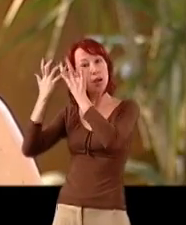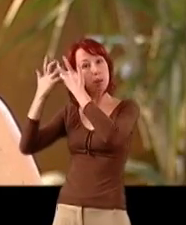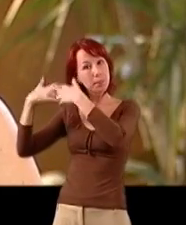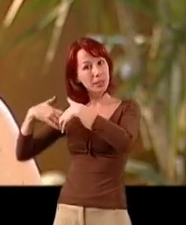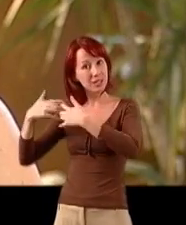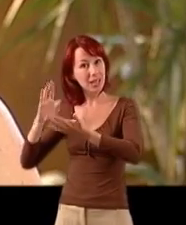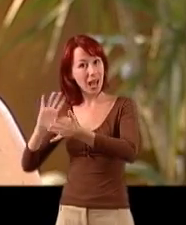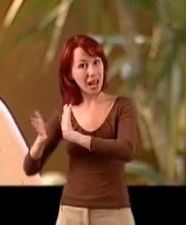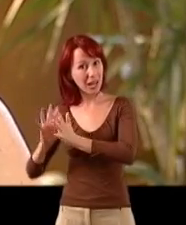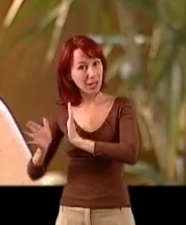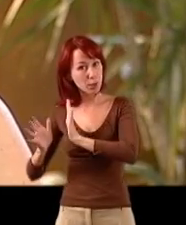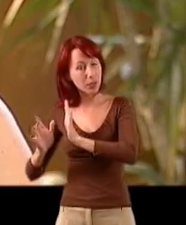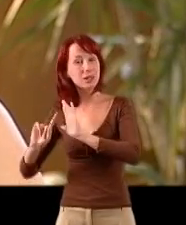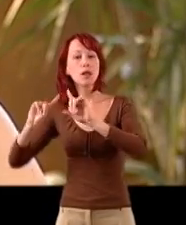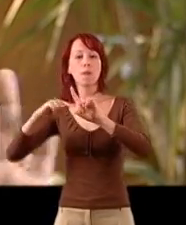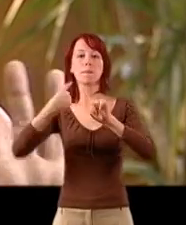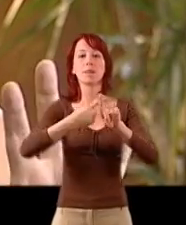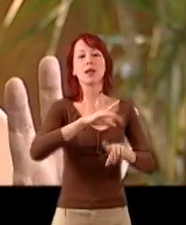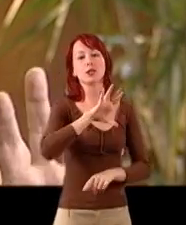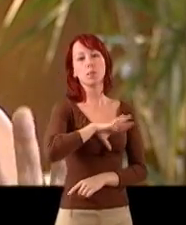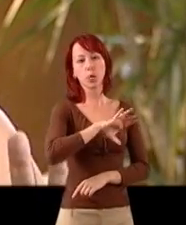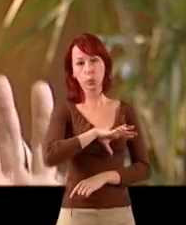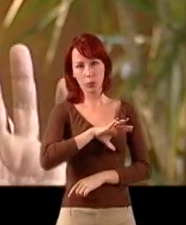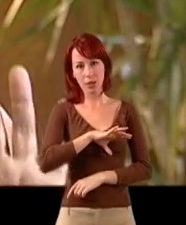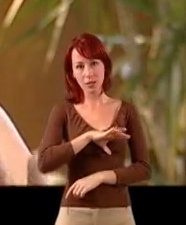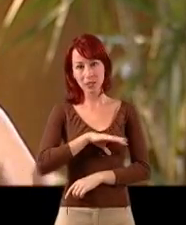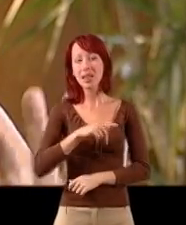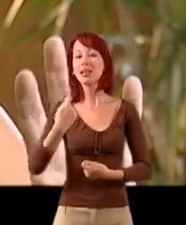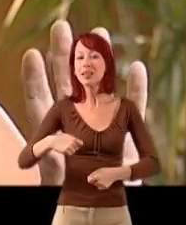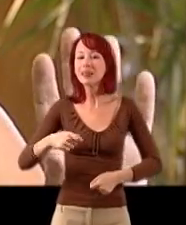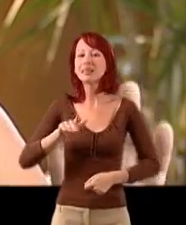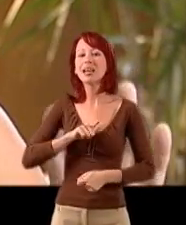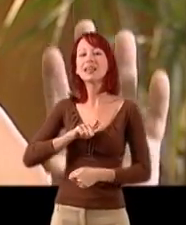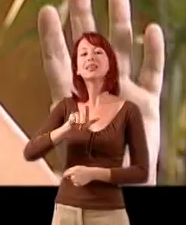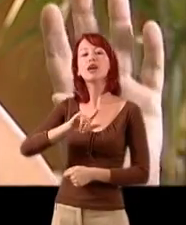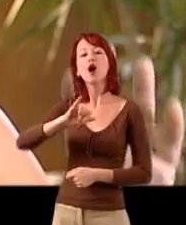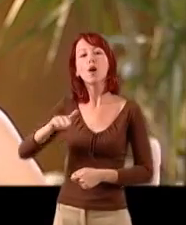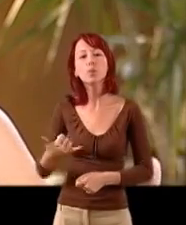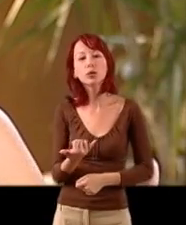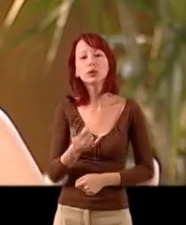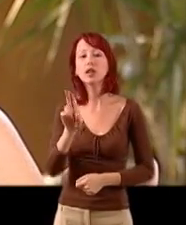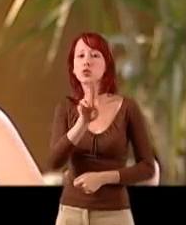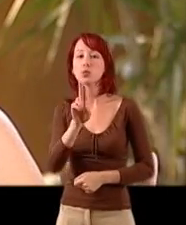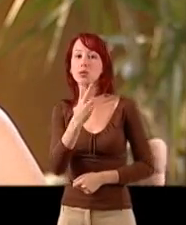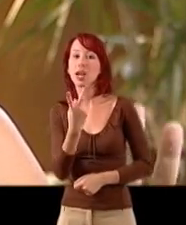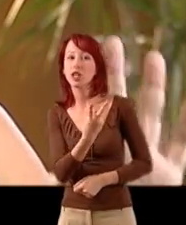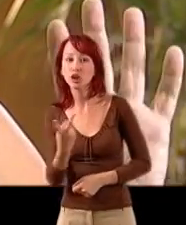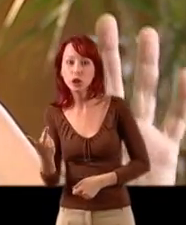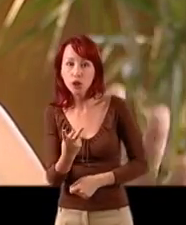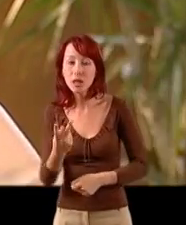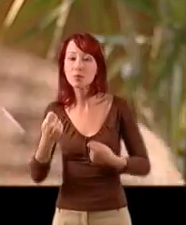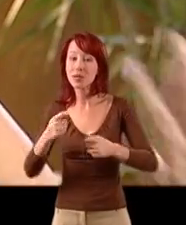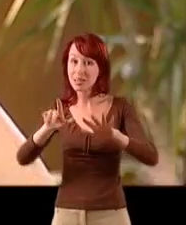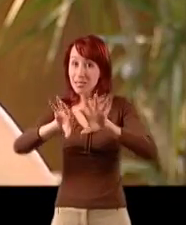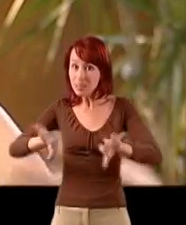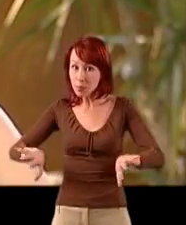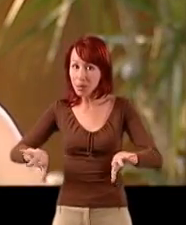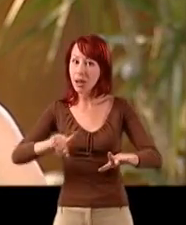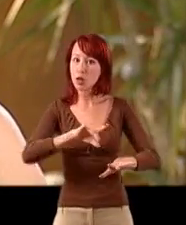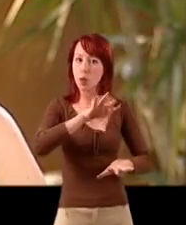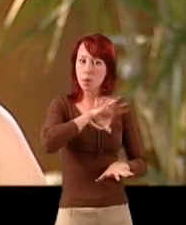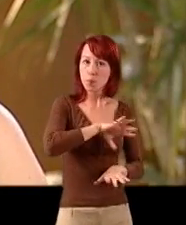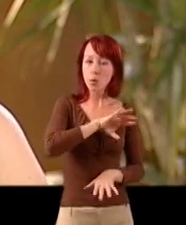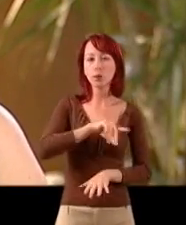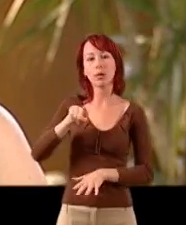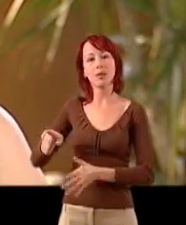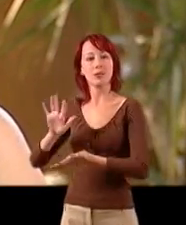português oral, né? Que ele tenha a oportunidade de construir esses dois sistemas conceituais separados, né? Porque isso dá